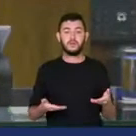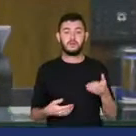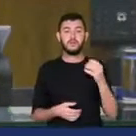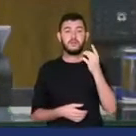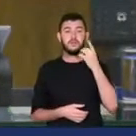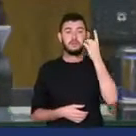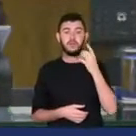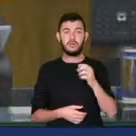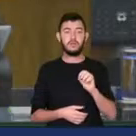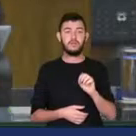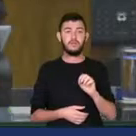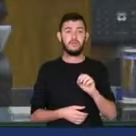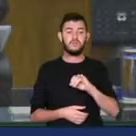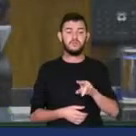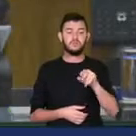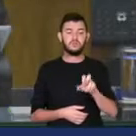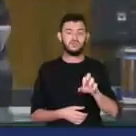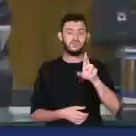Ricardo e em seguida o deputado Glauber.